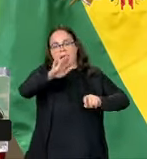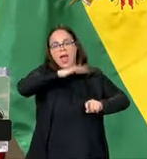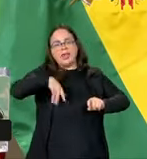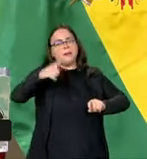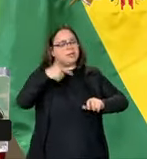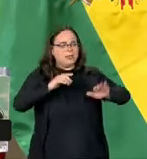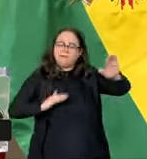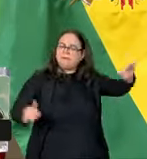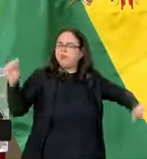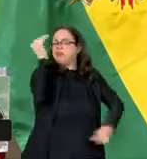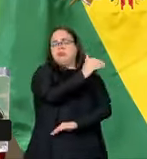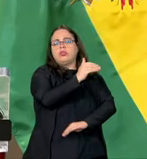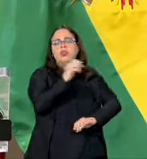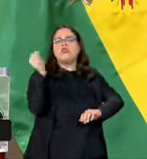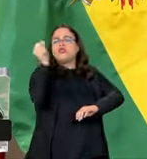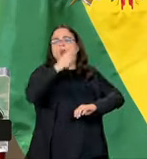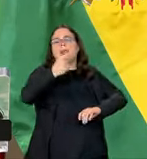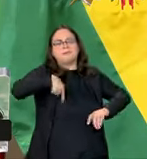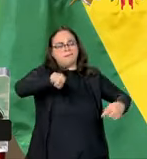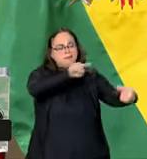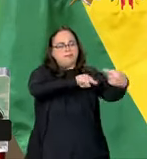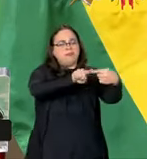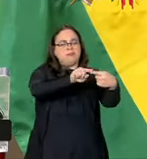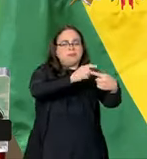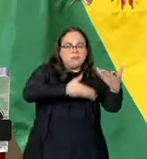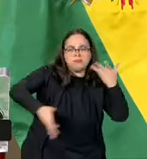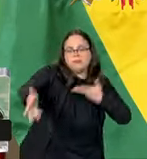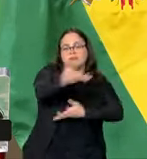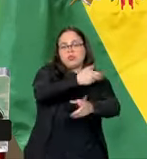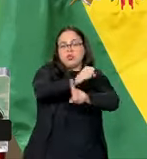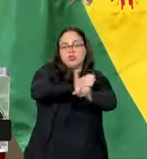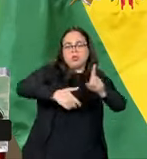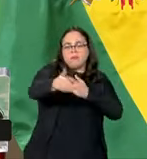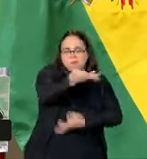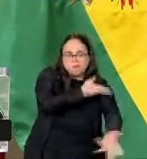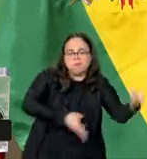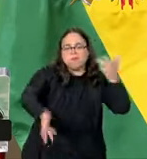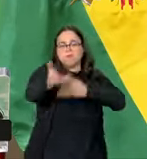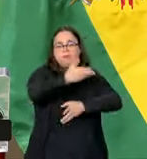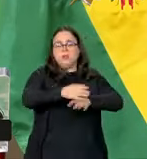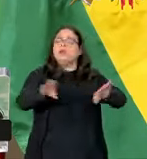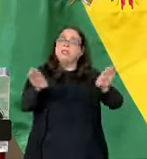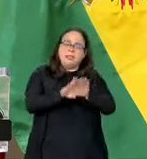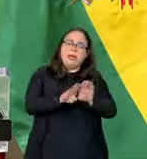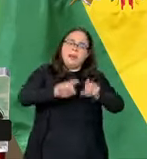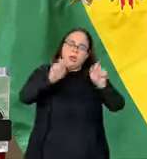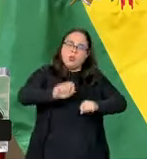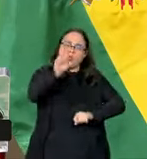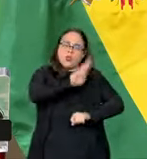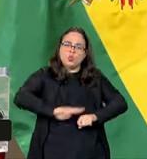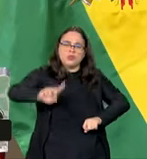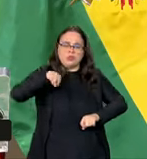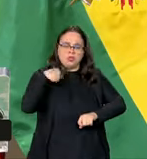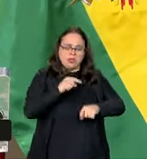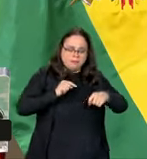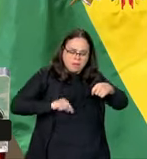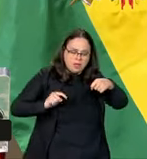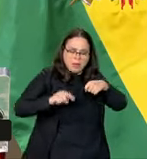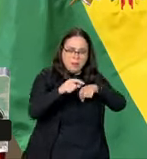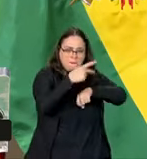diferenças em pró de um objetivo comum. Isso também se aplica à integração regional.